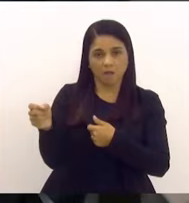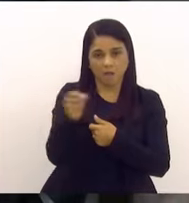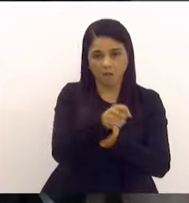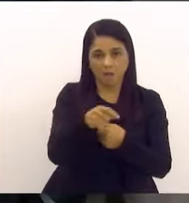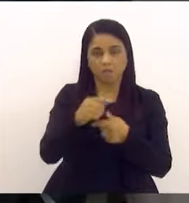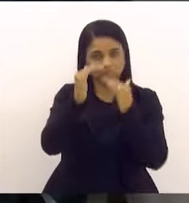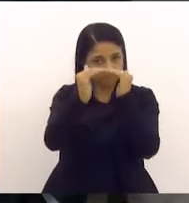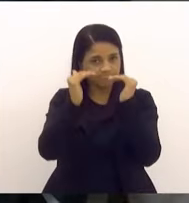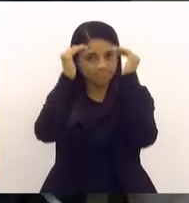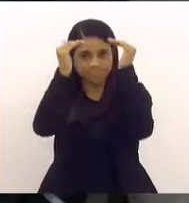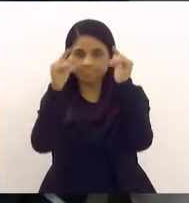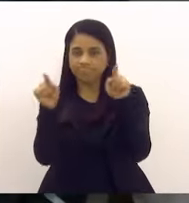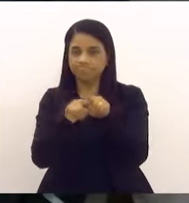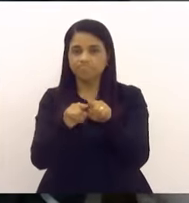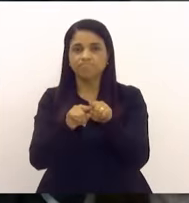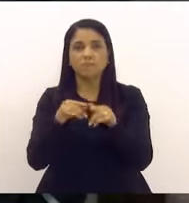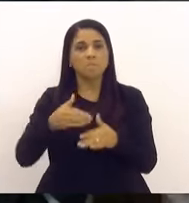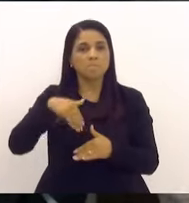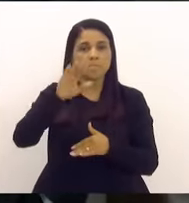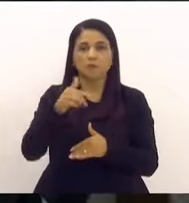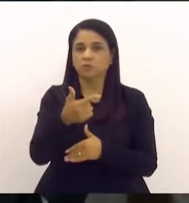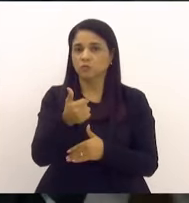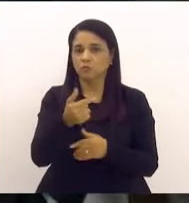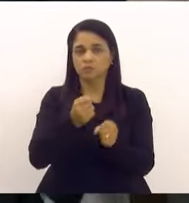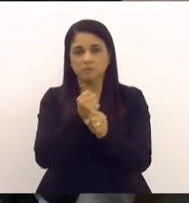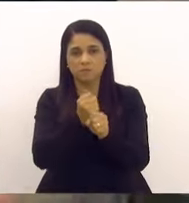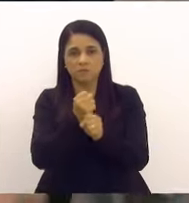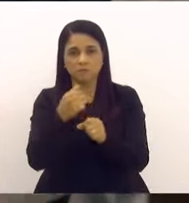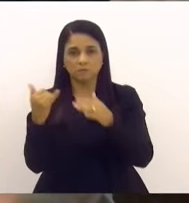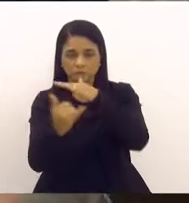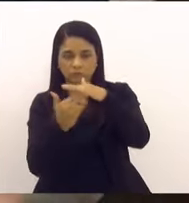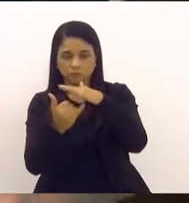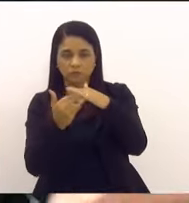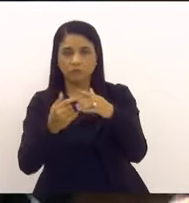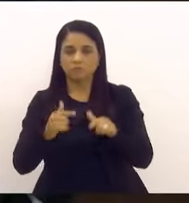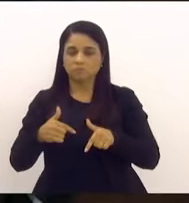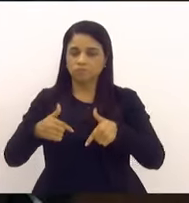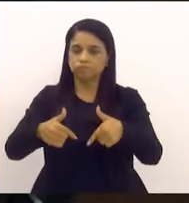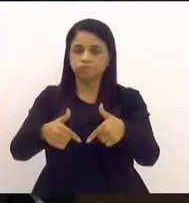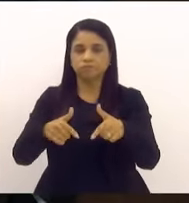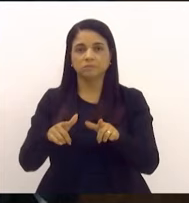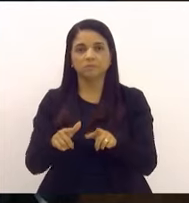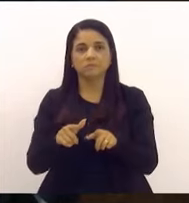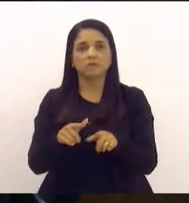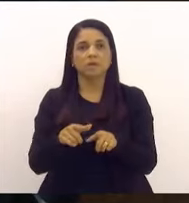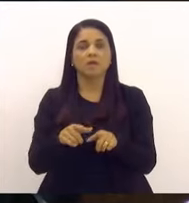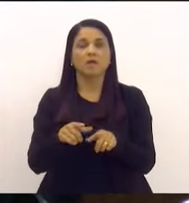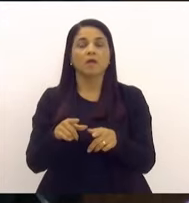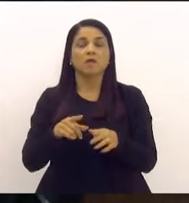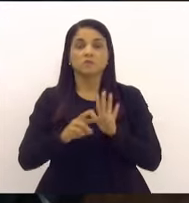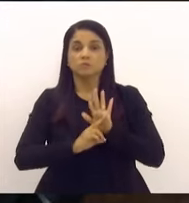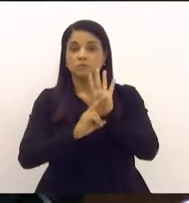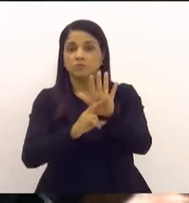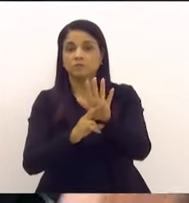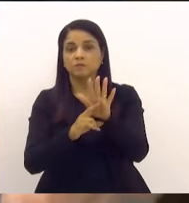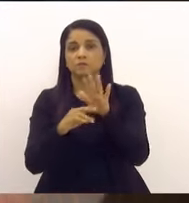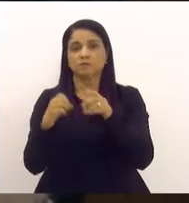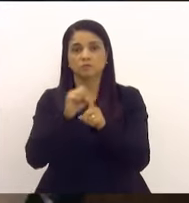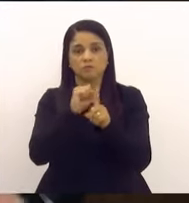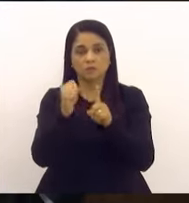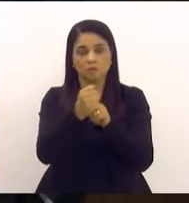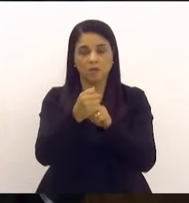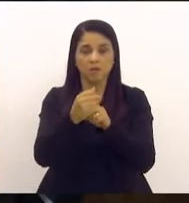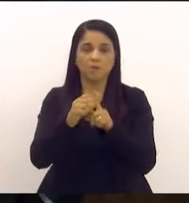da carreira e com mais de 12 anos na instituição, competindo-lhe assistir o secretário de Estado de Polícia Civil em suas representações social e